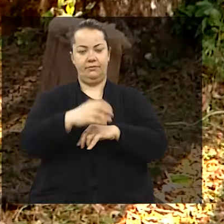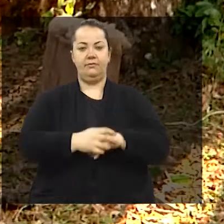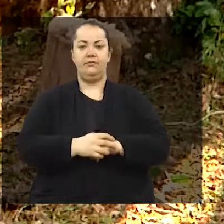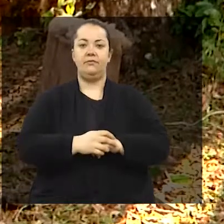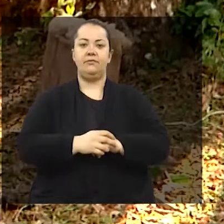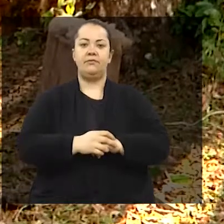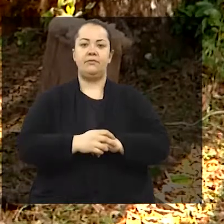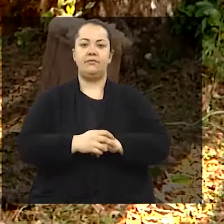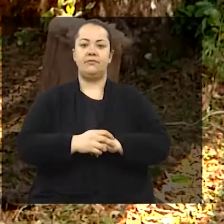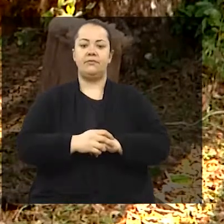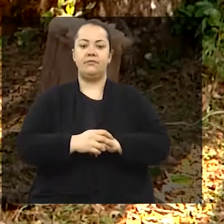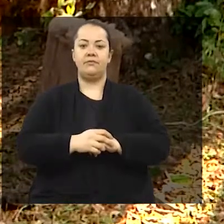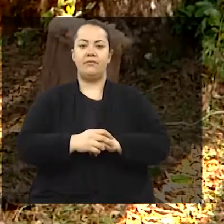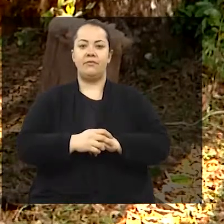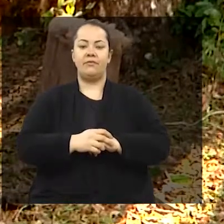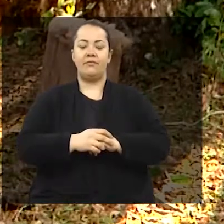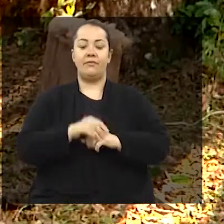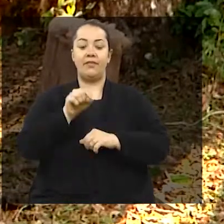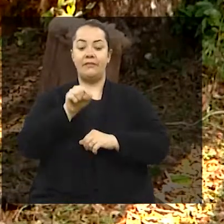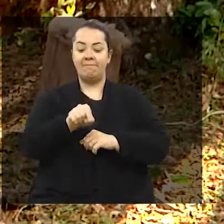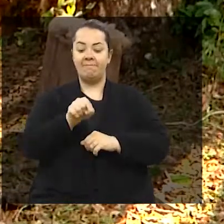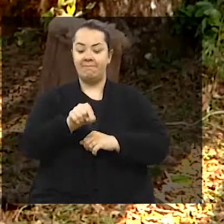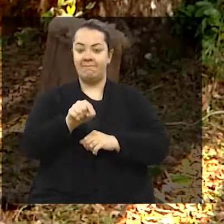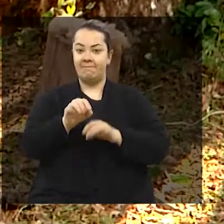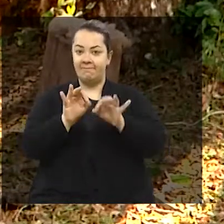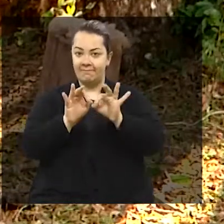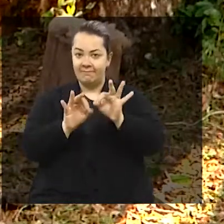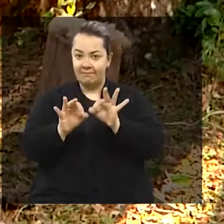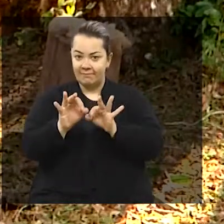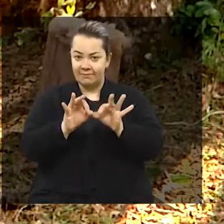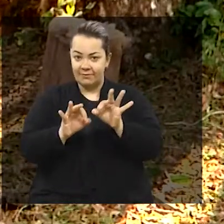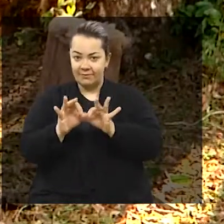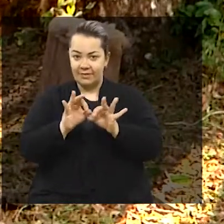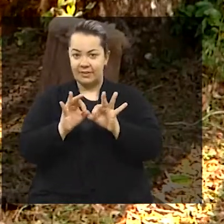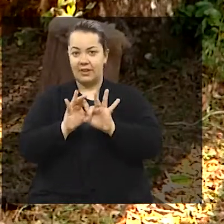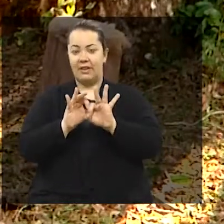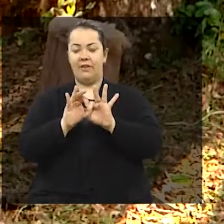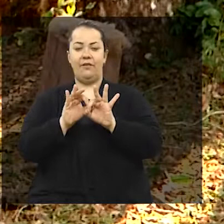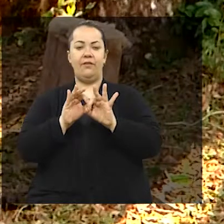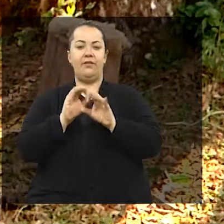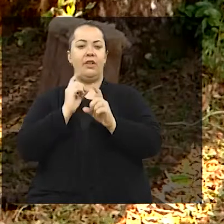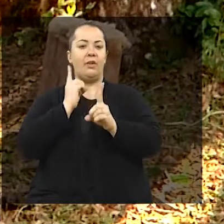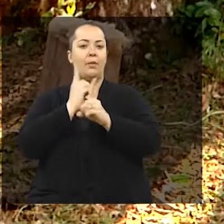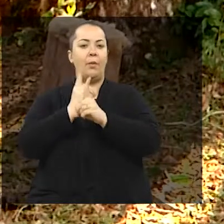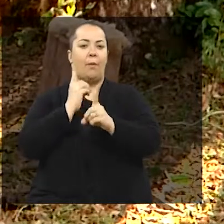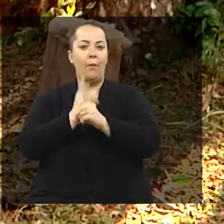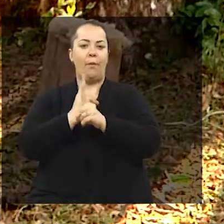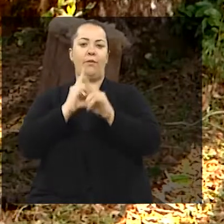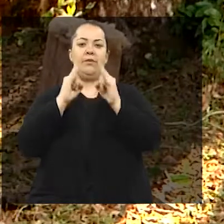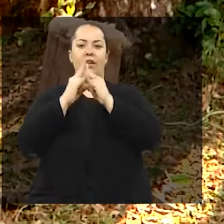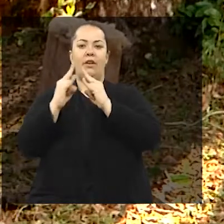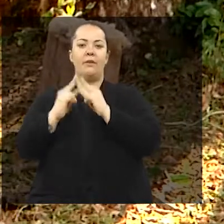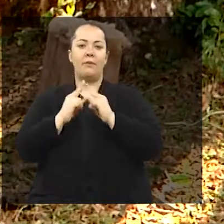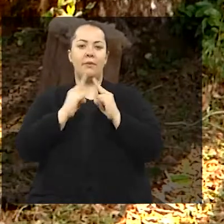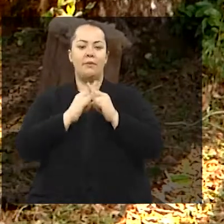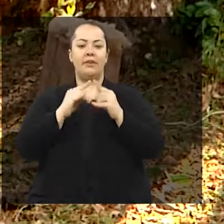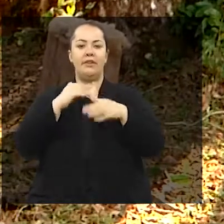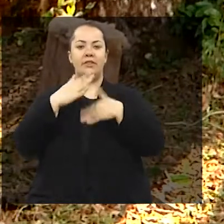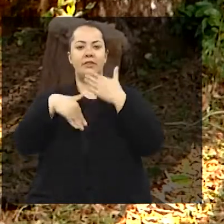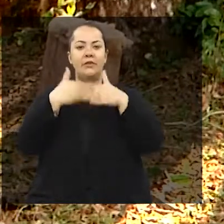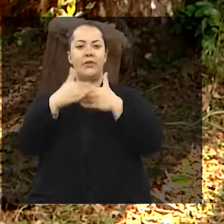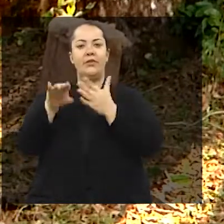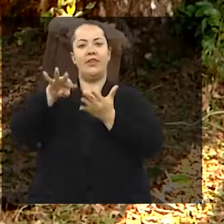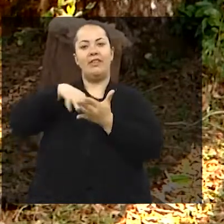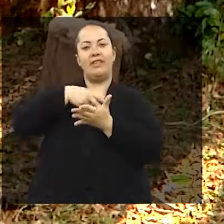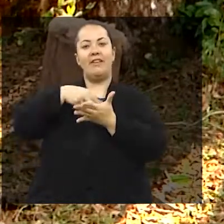19ª o coordenador à época que assumiu foi o Zumir Sotoriva o acampamento então nós